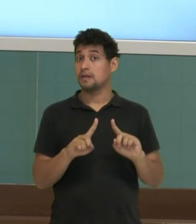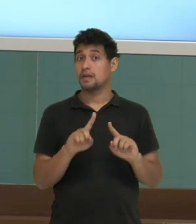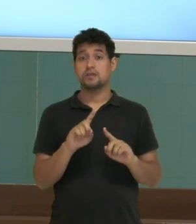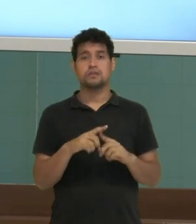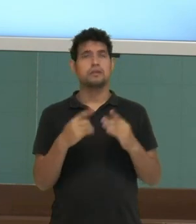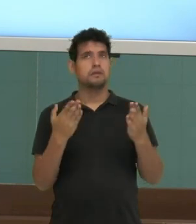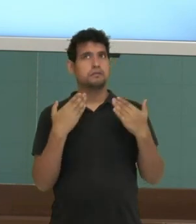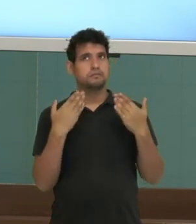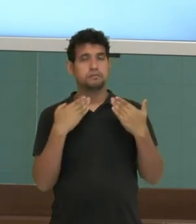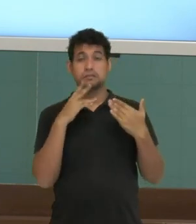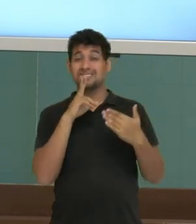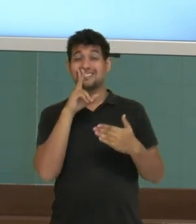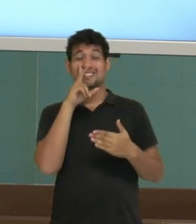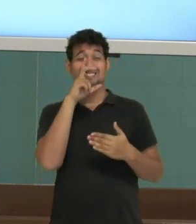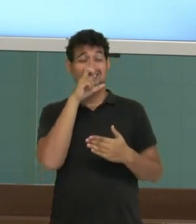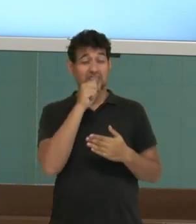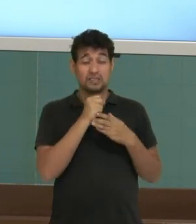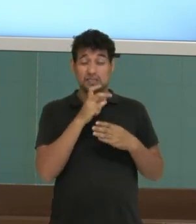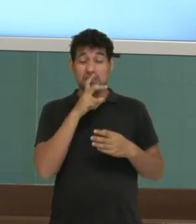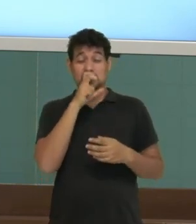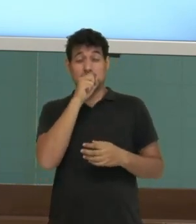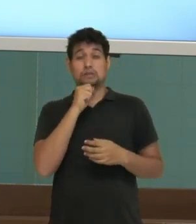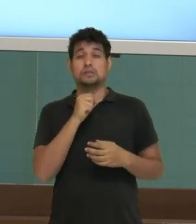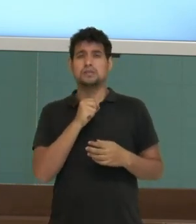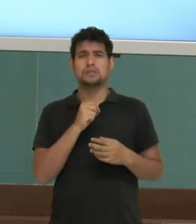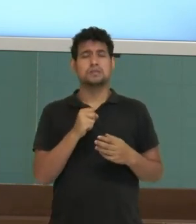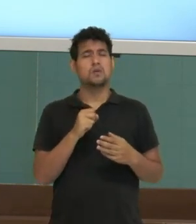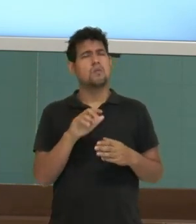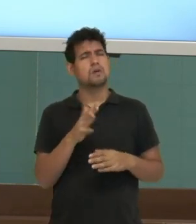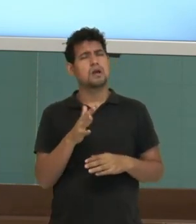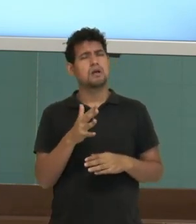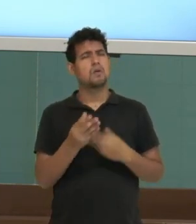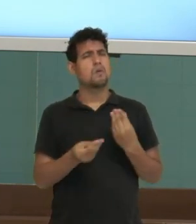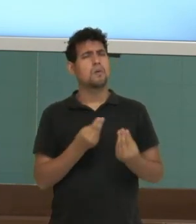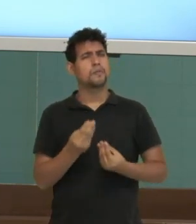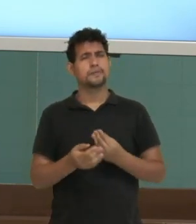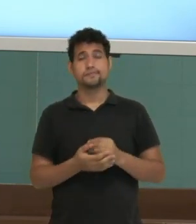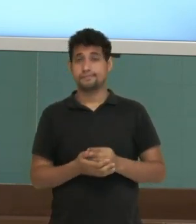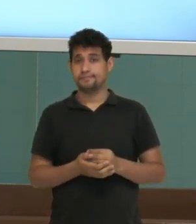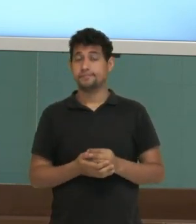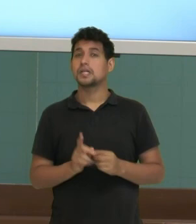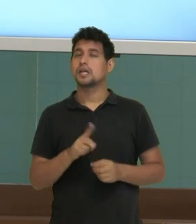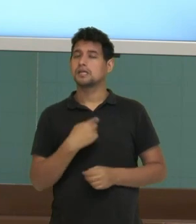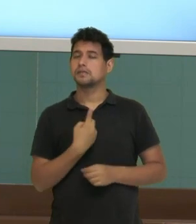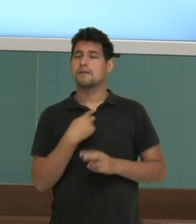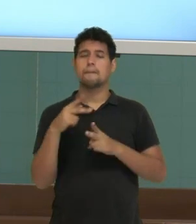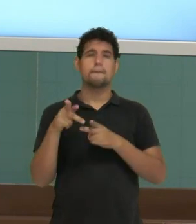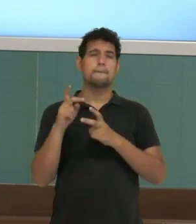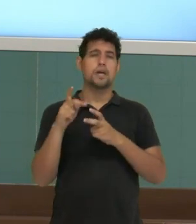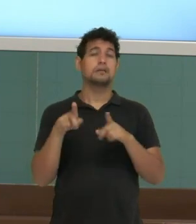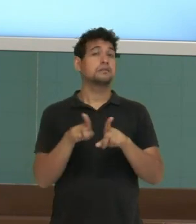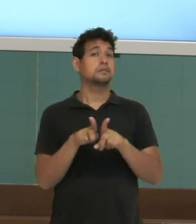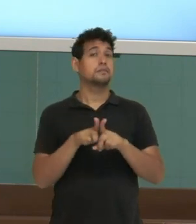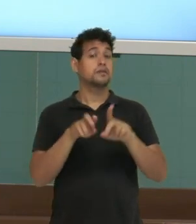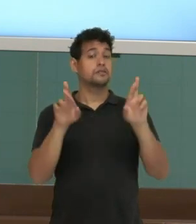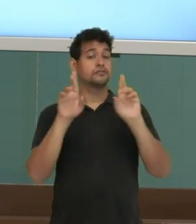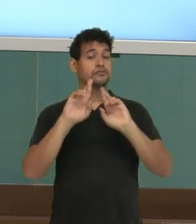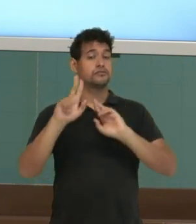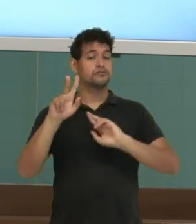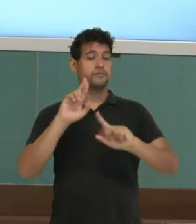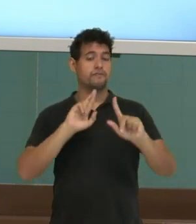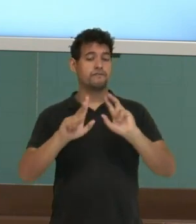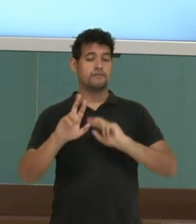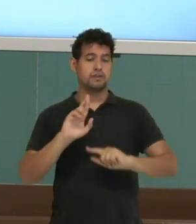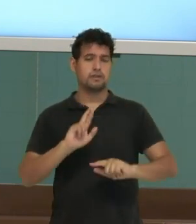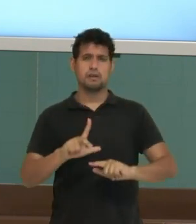verão muito intenso, um calor muito forte, ou mais ou menos? É isso que nós vamos perceber, as